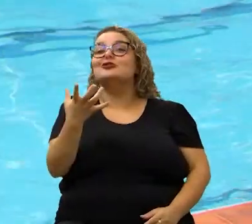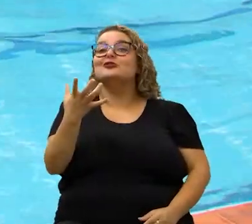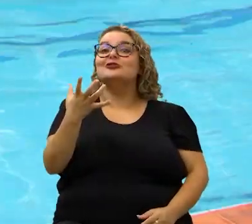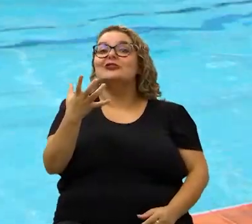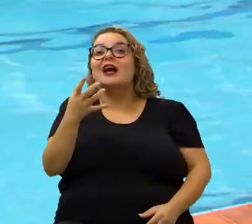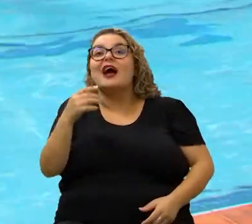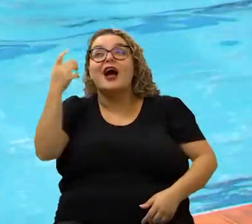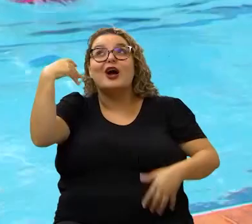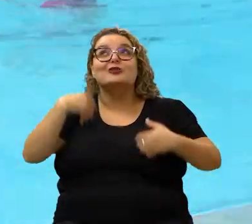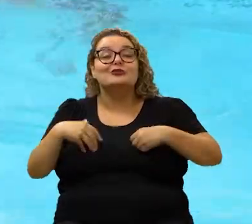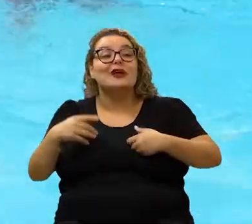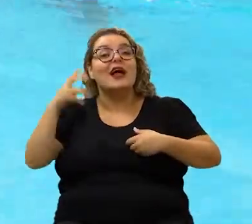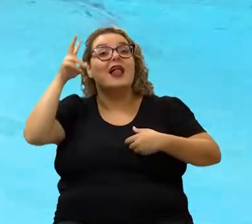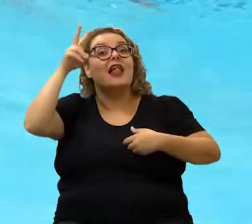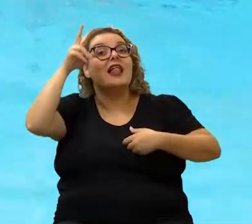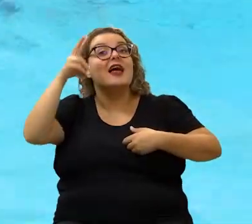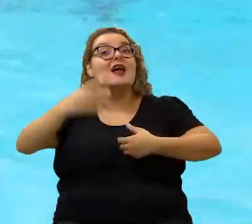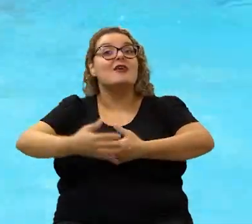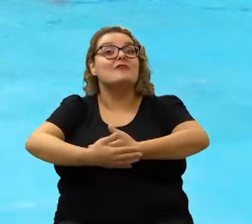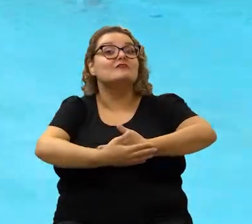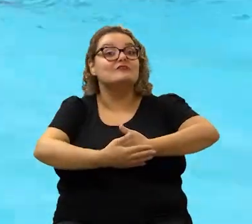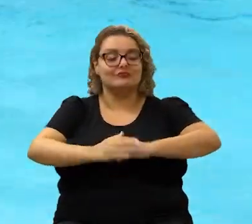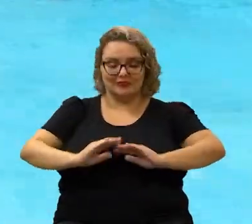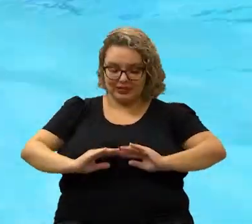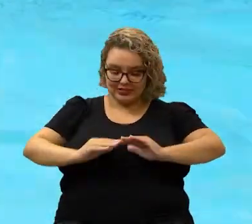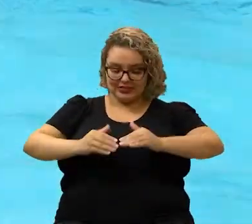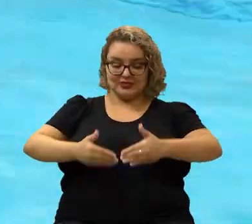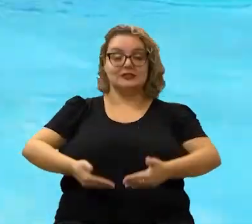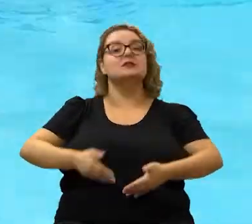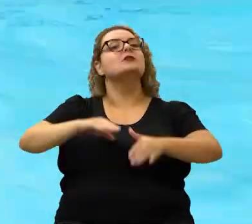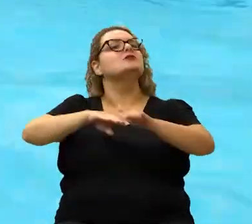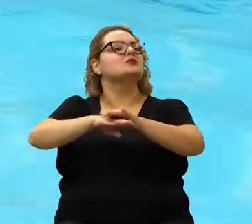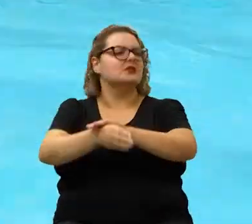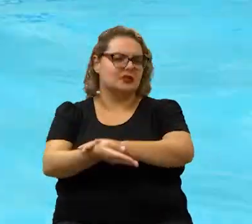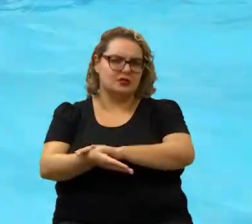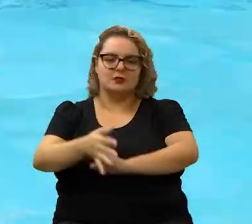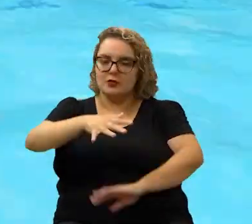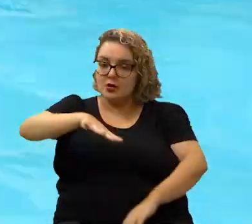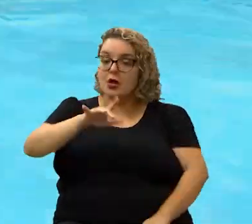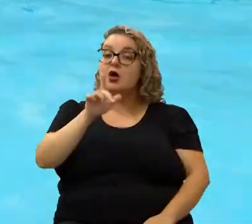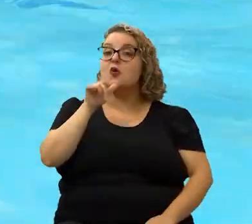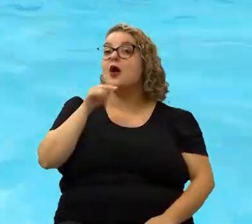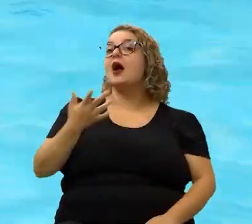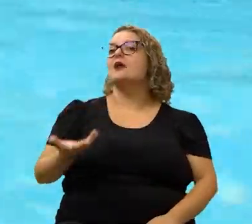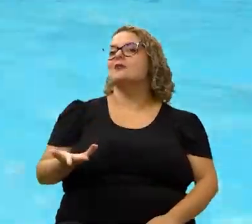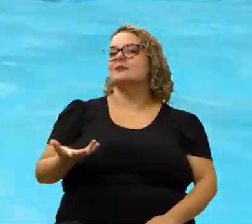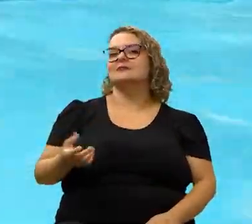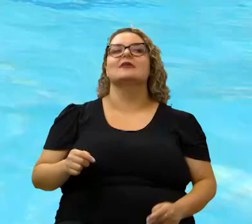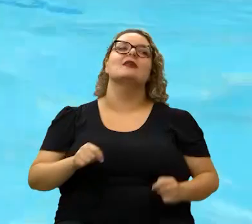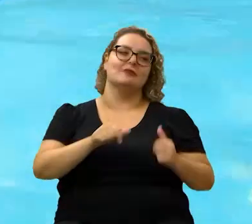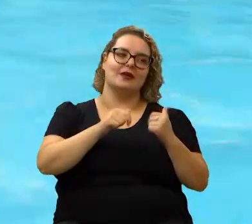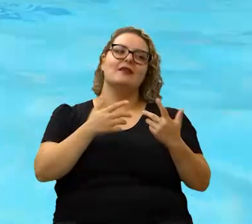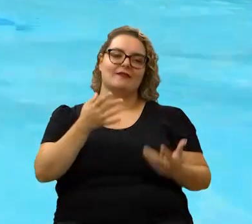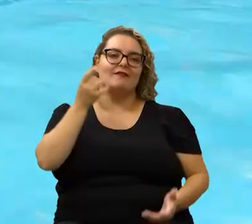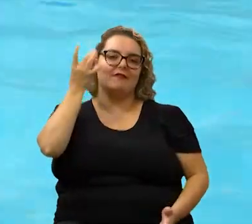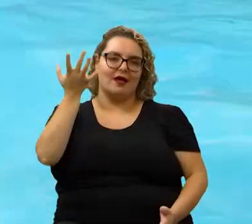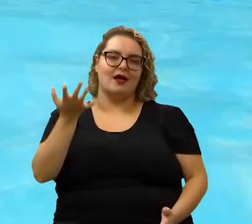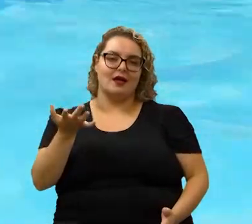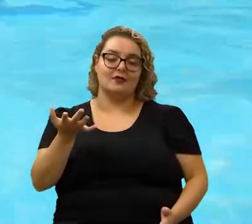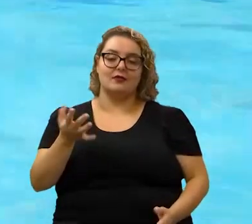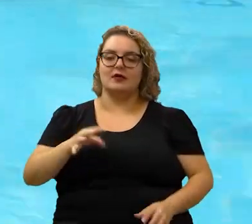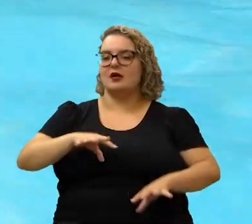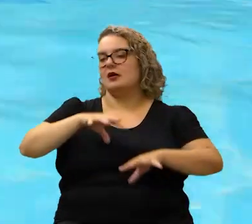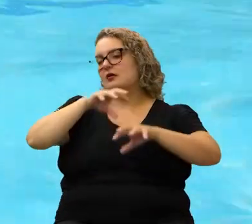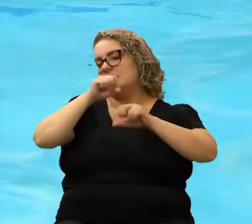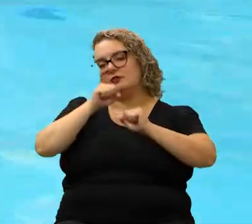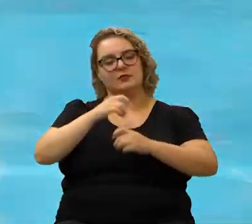Ela lembra daquele período que ela estava na barriga da mãe. Então as crianças se acostumam muito com o meio líquido. Isso favorece bastante.